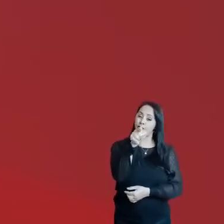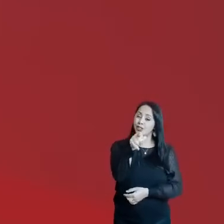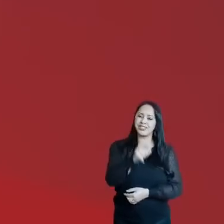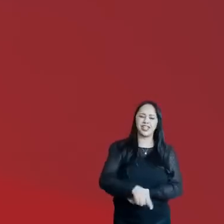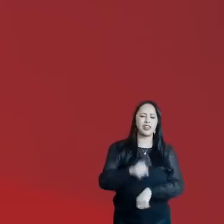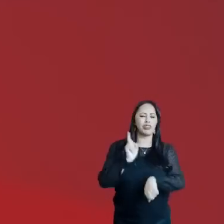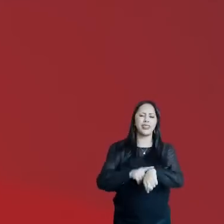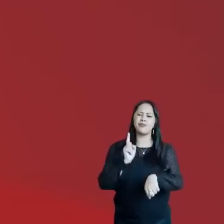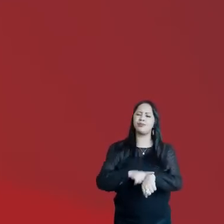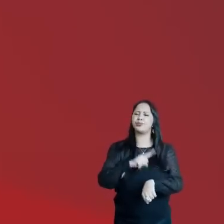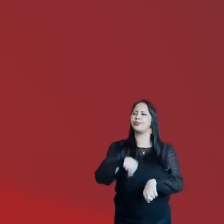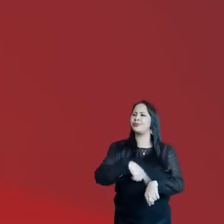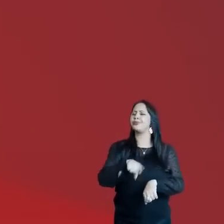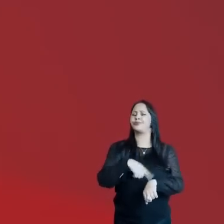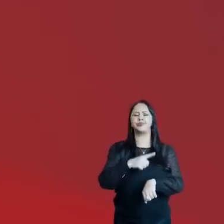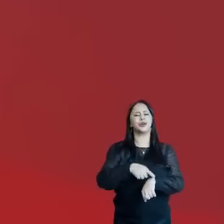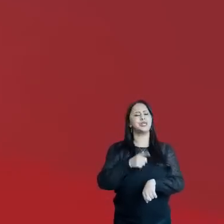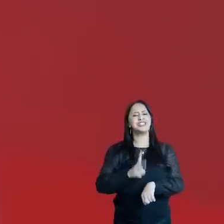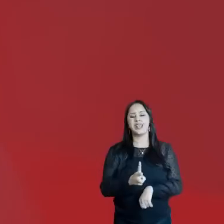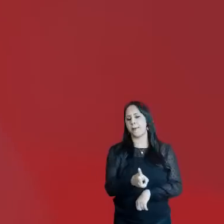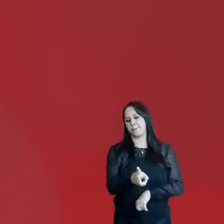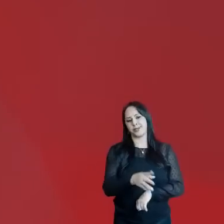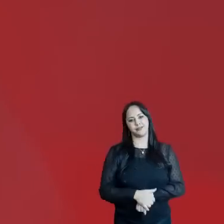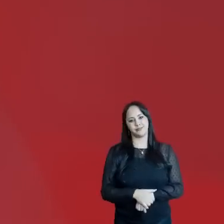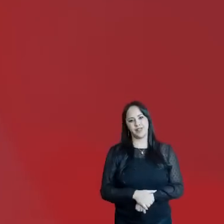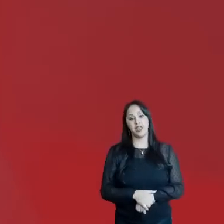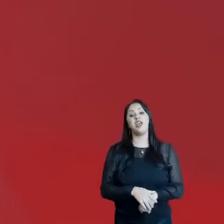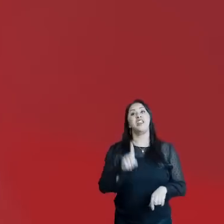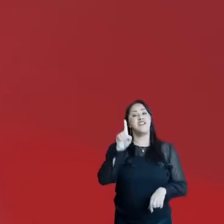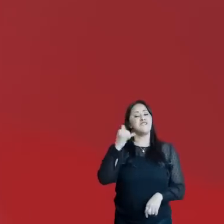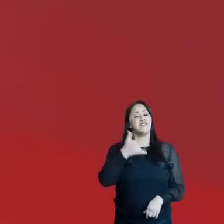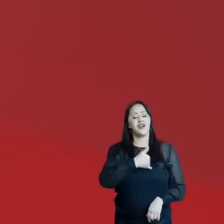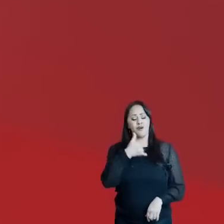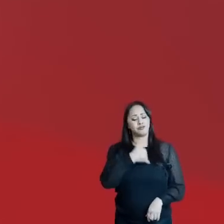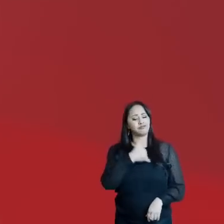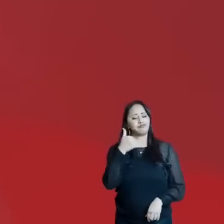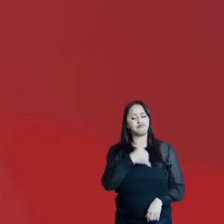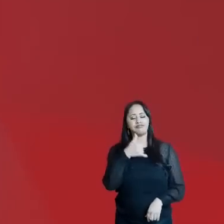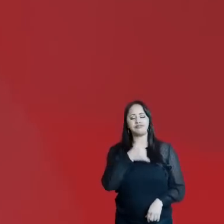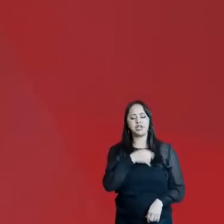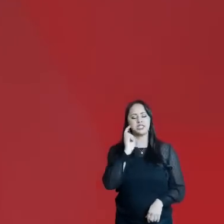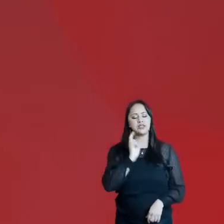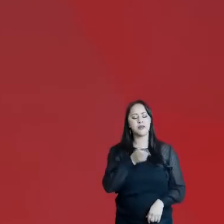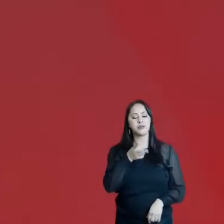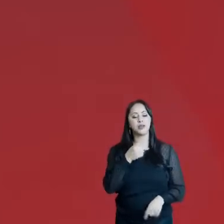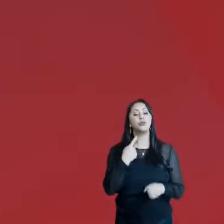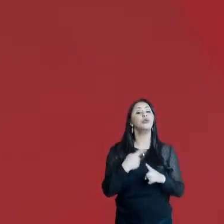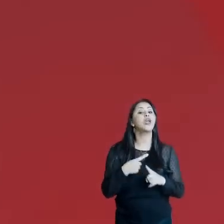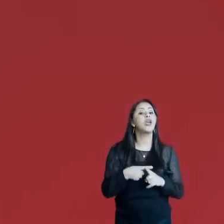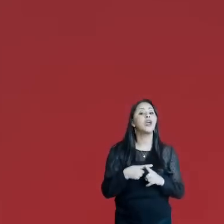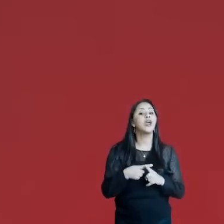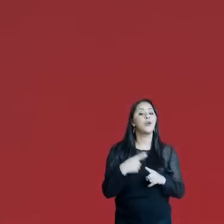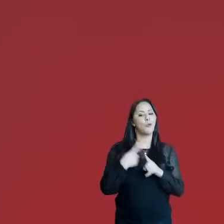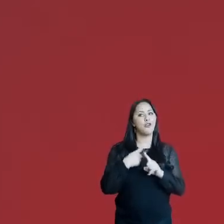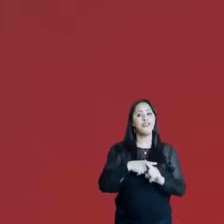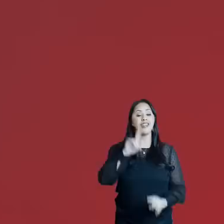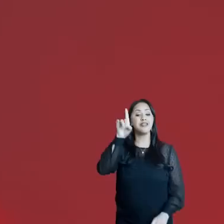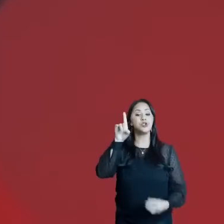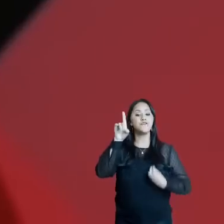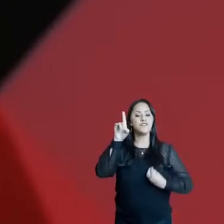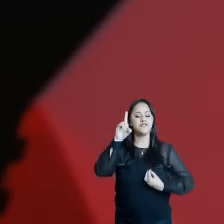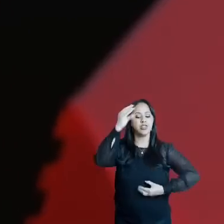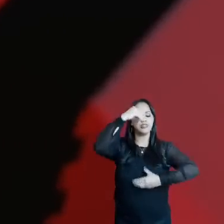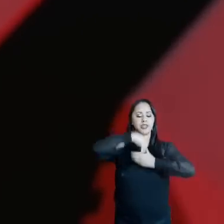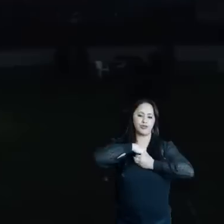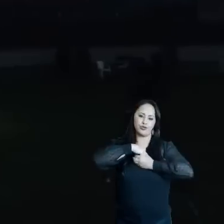dia inteiro, ele está falando com você agora. Ele fala com você a todo momento, ele está dentro de você, ele está dentro de você. Você é